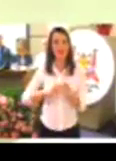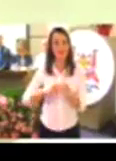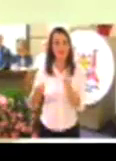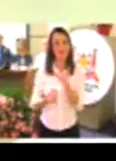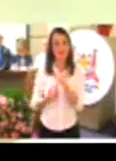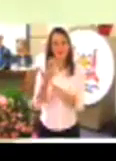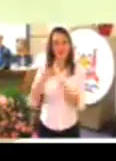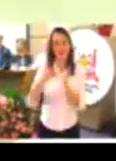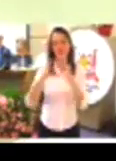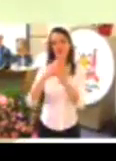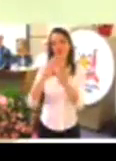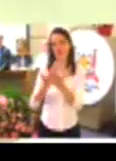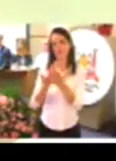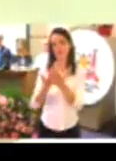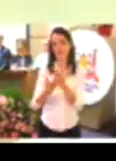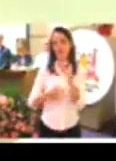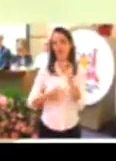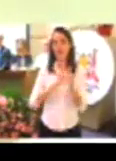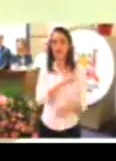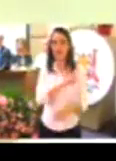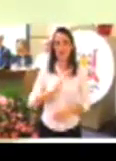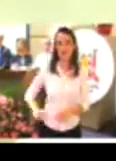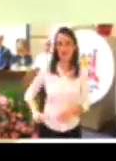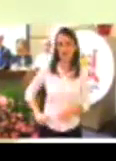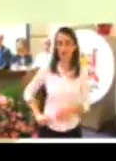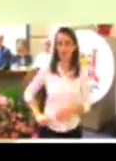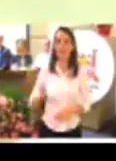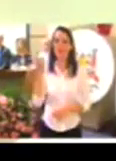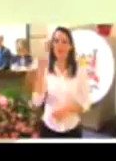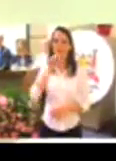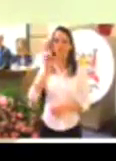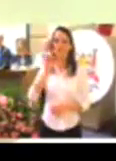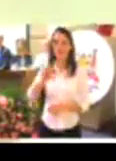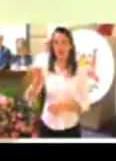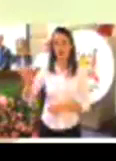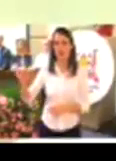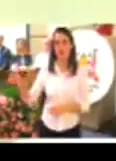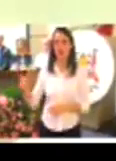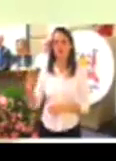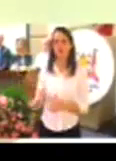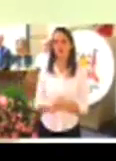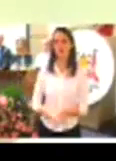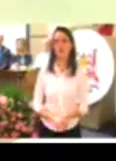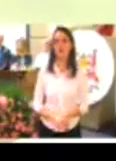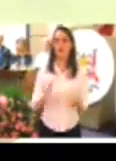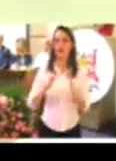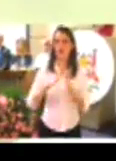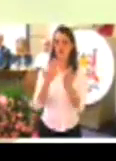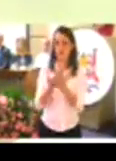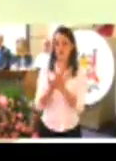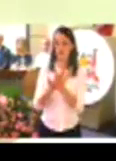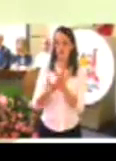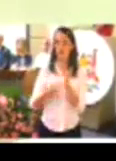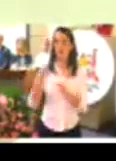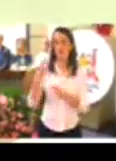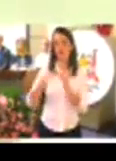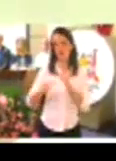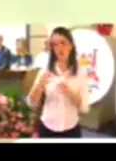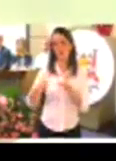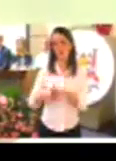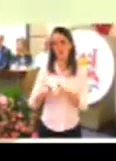a criar uma escola de governo. E esta conquista é de todos nós. A Escola do